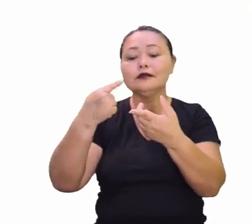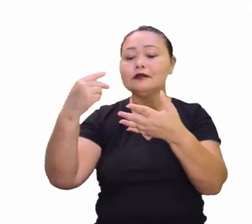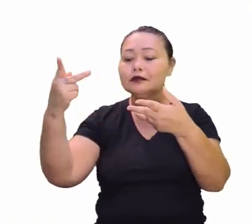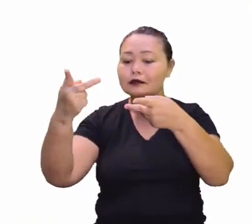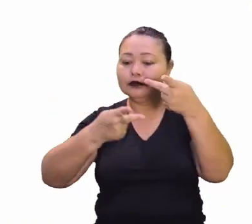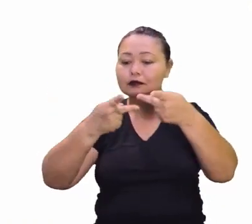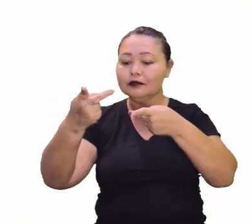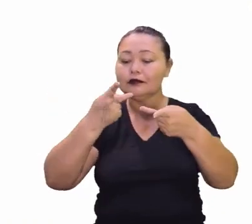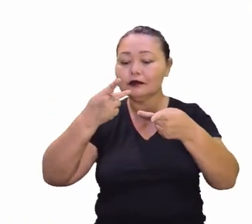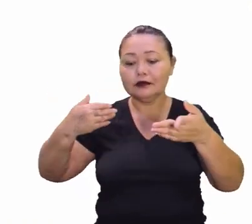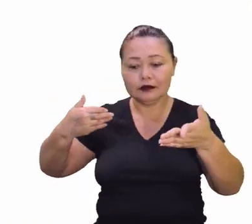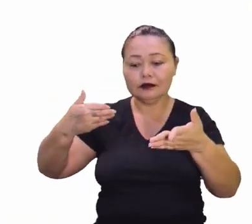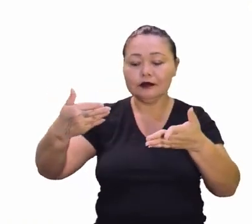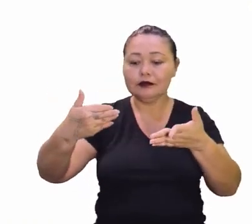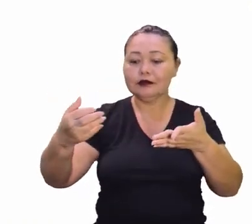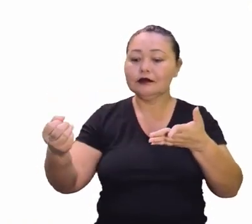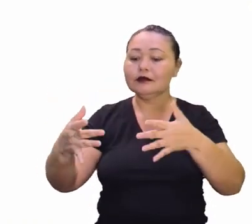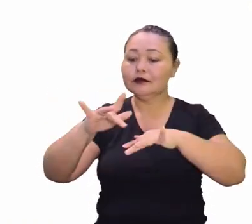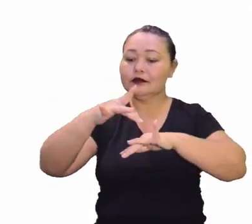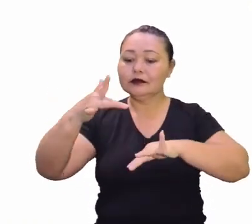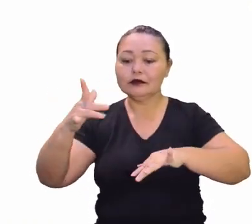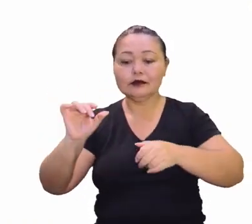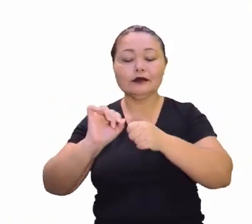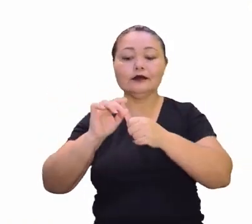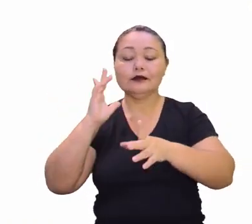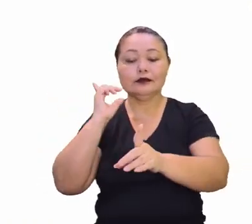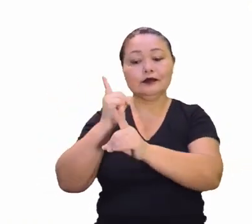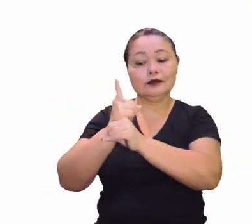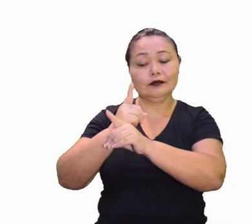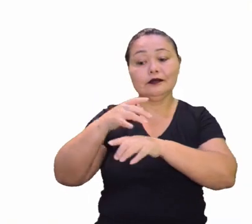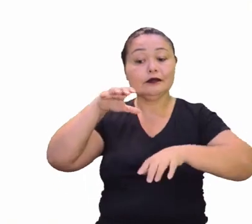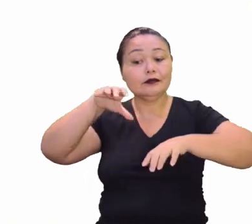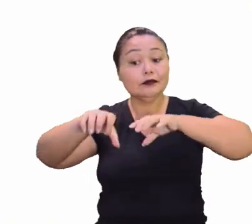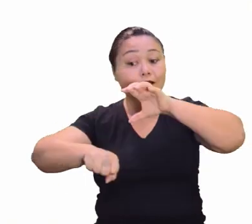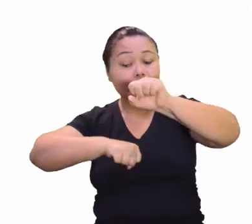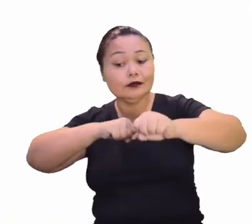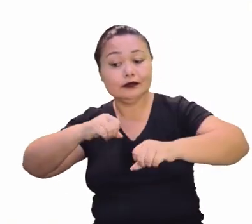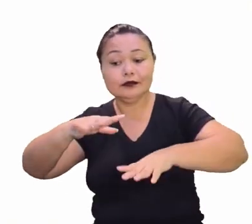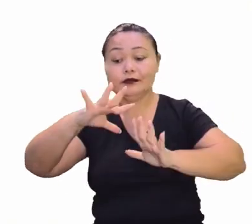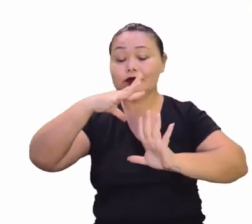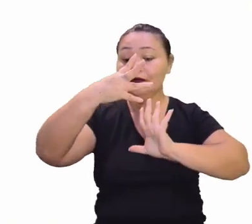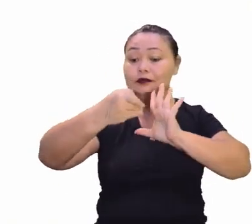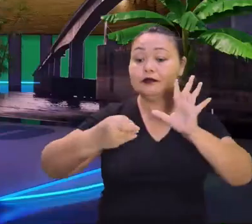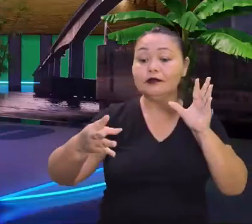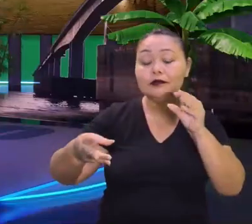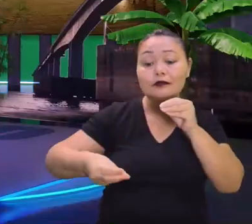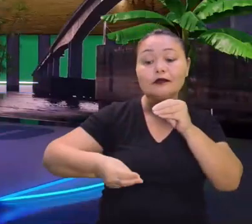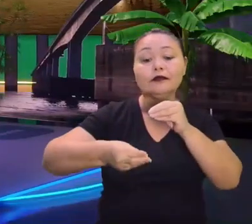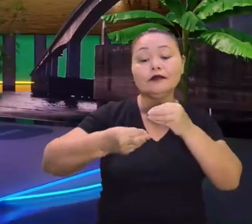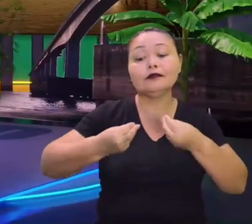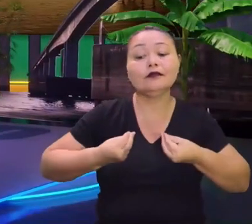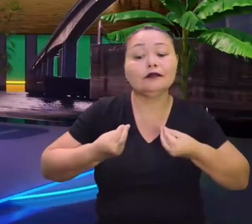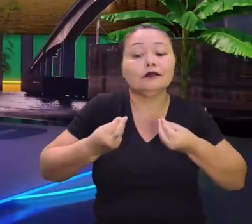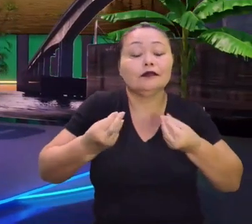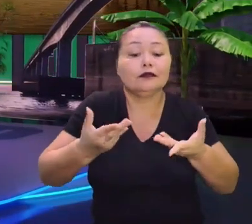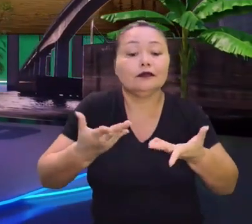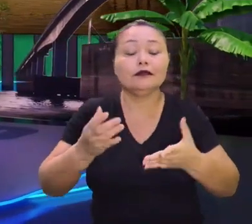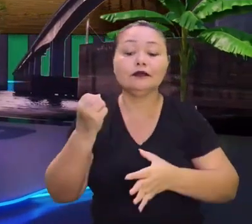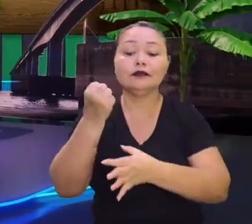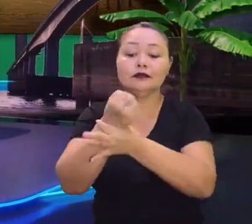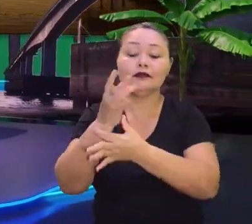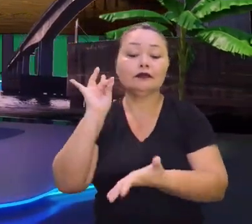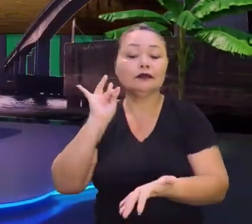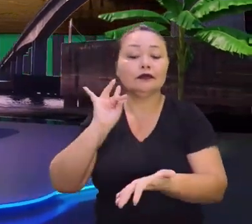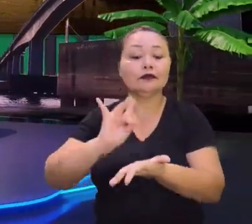todos aqueles projetos que falamos há pouco, né? De Novo Eldorado, né? Ocupar a Amazônia para não integrar e assim garantir